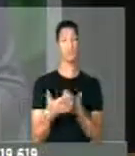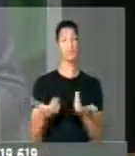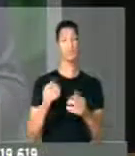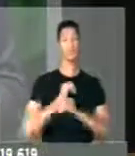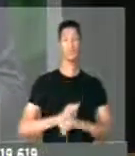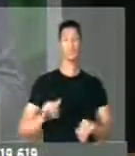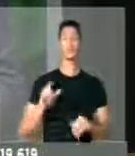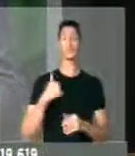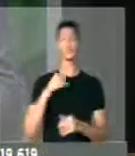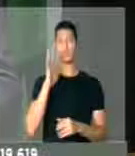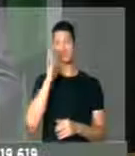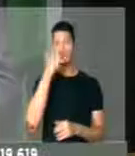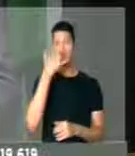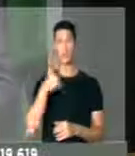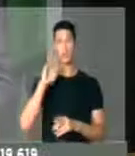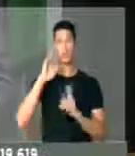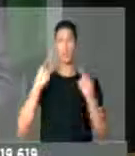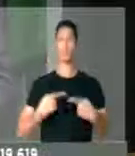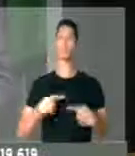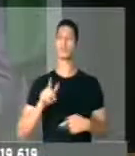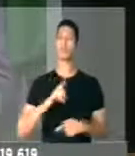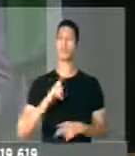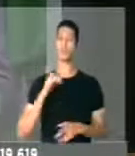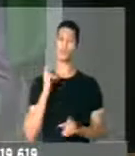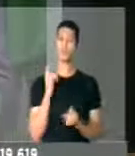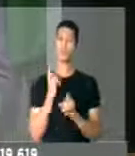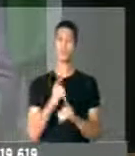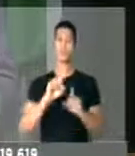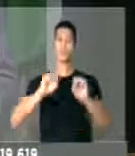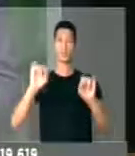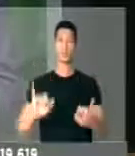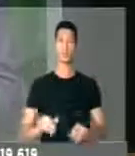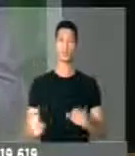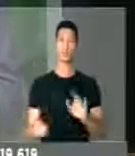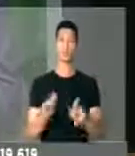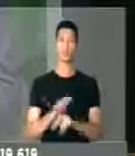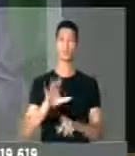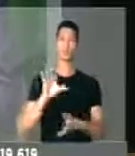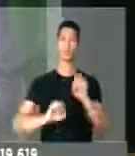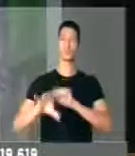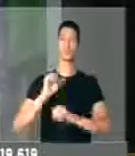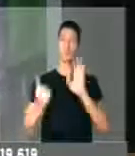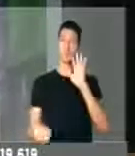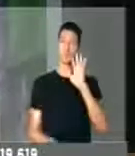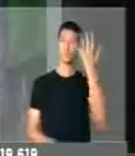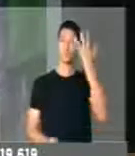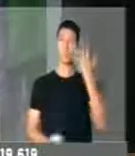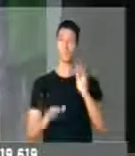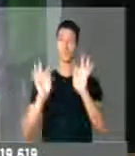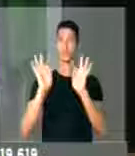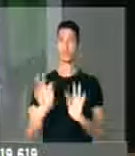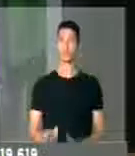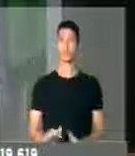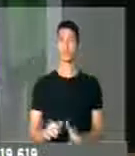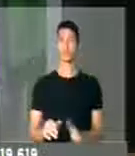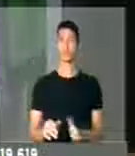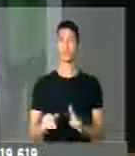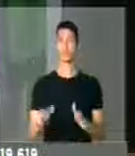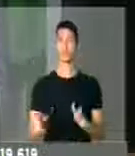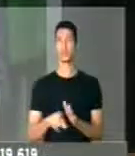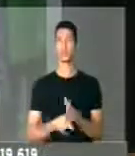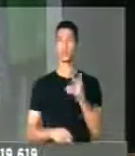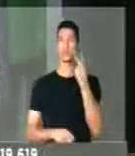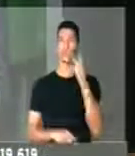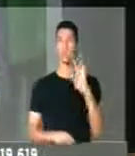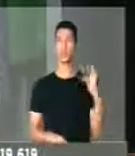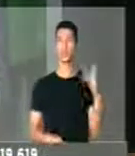ele diz: eu acho que a humanidade tem de encontrar um sistema que busque uma solução satisfatória